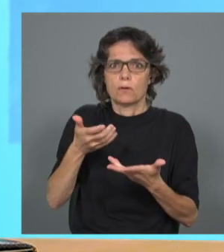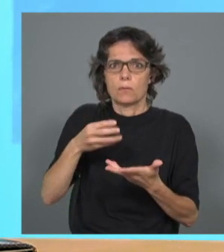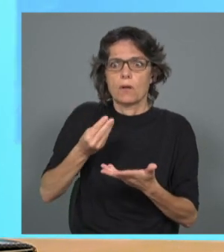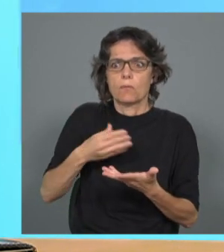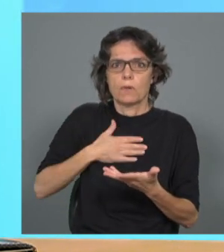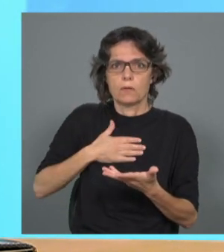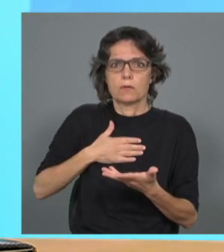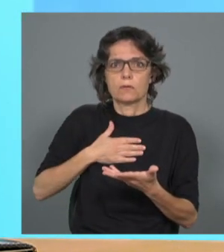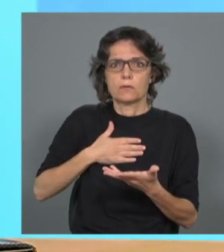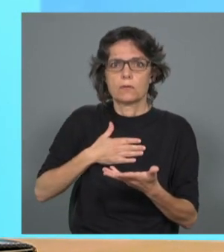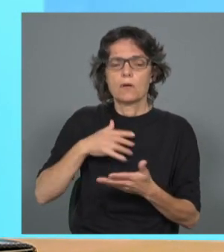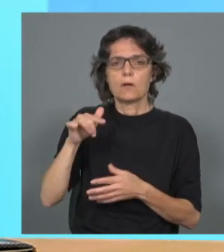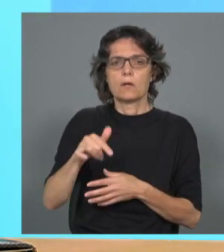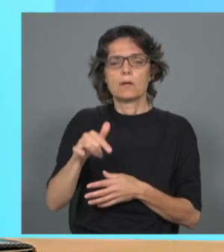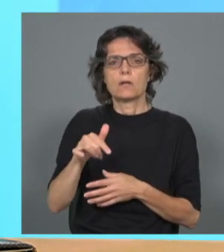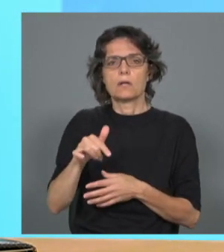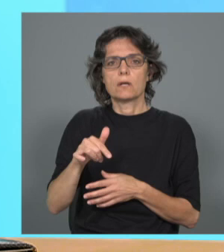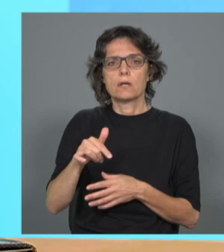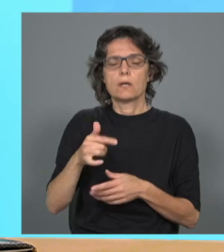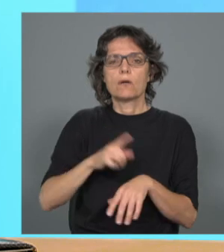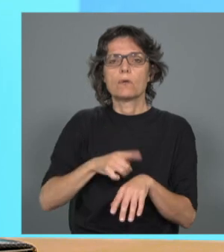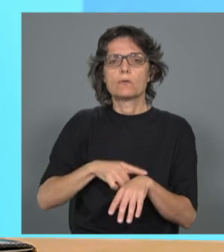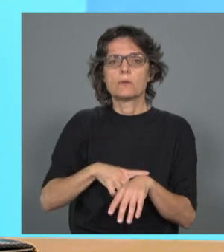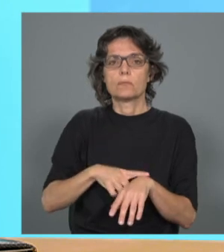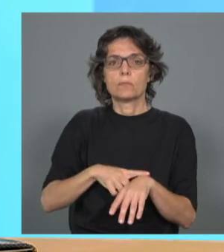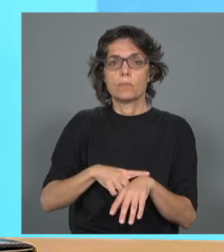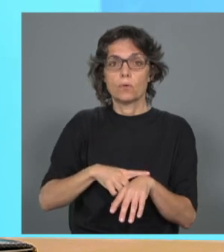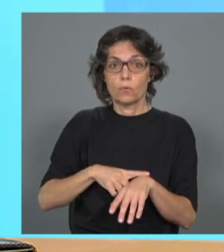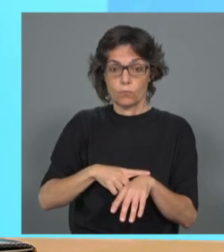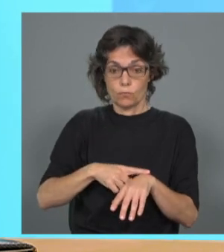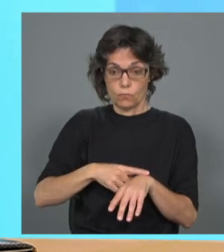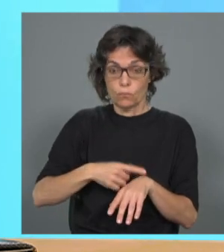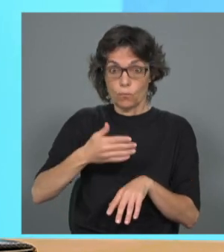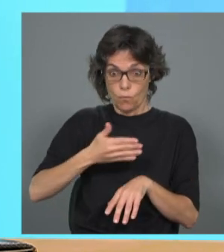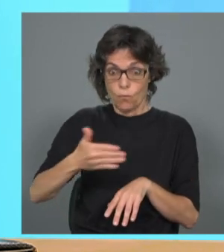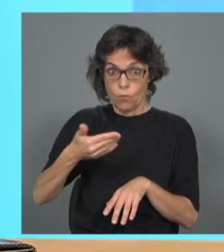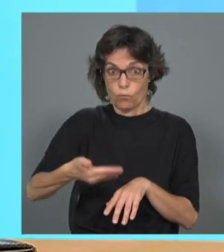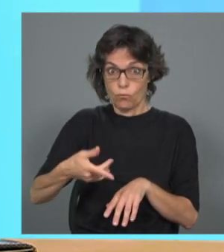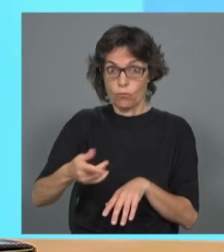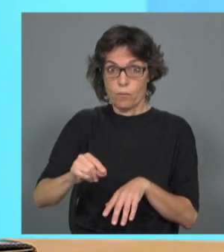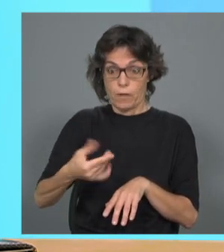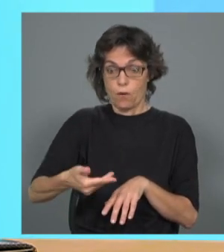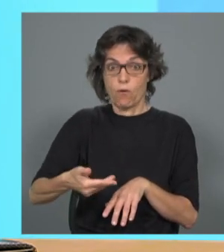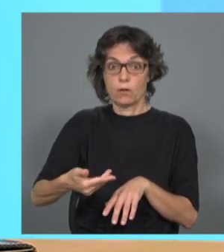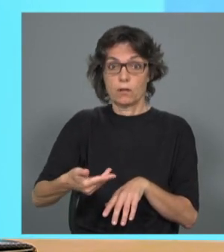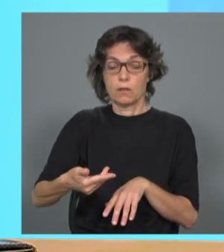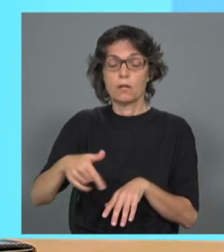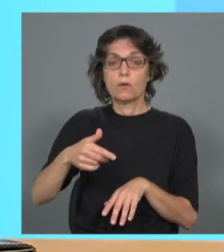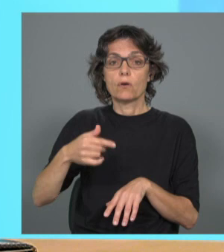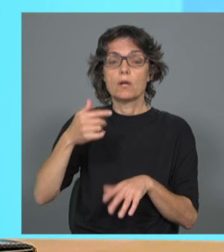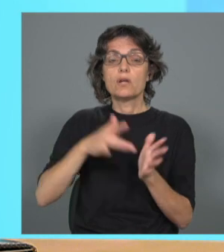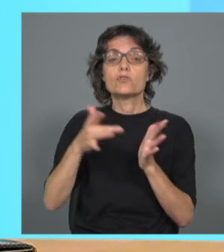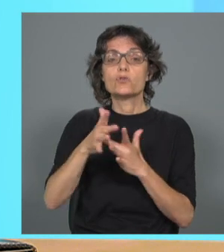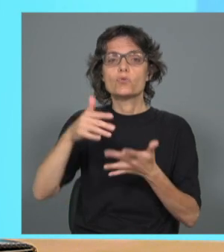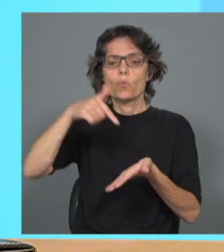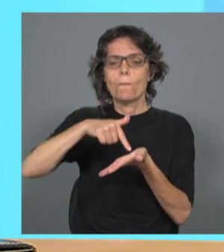ajuda-nos a perceber que o tempo que vivemos, isto é um texto para o tempo que vivemos, não temos a presença física de